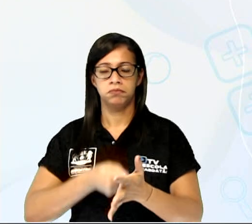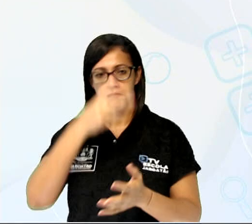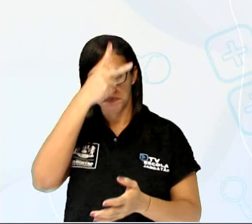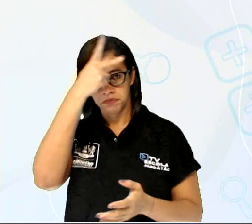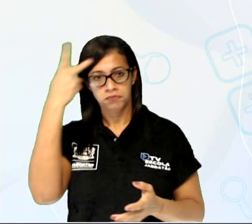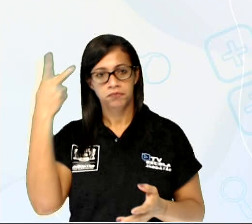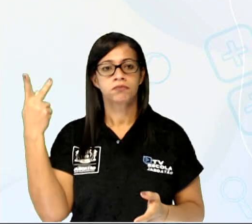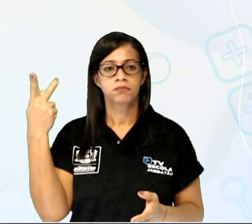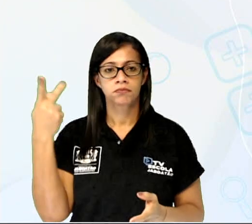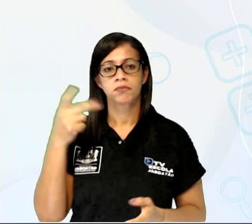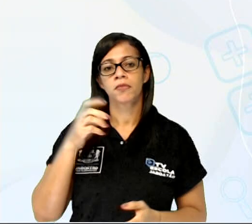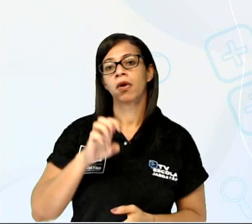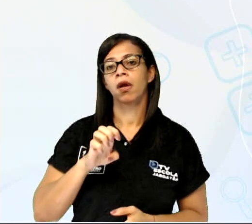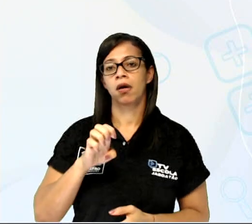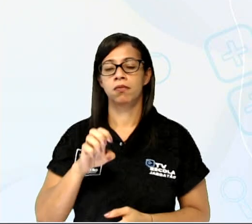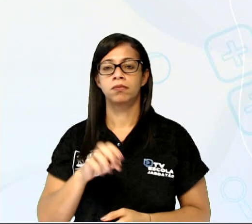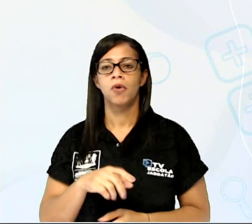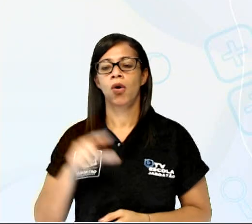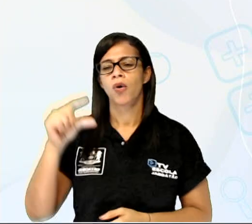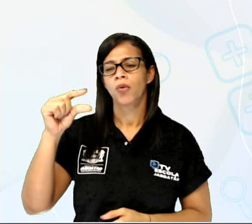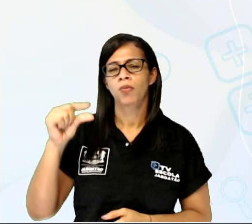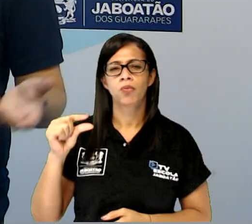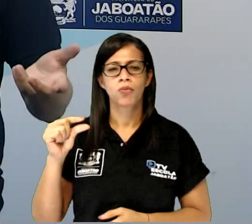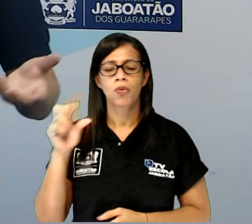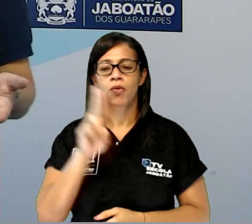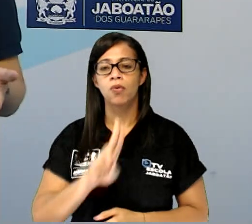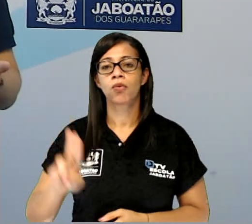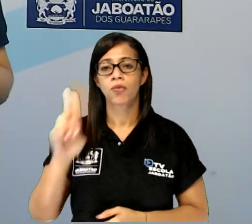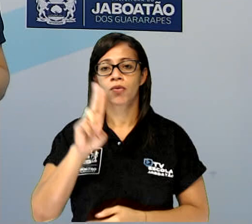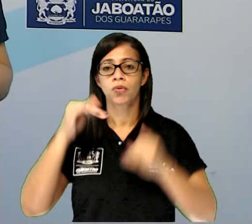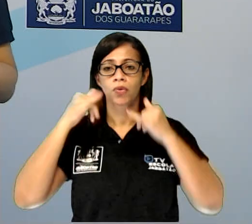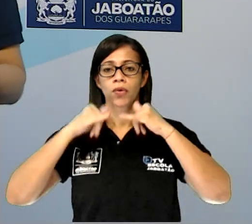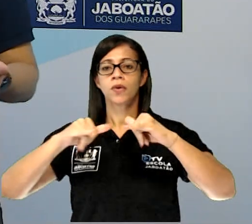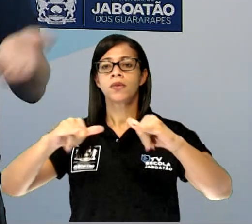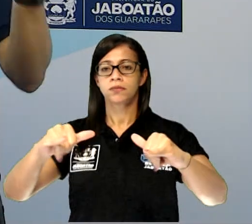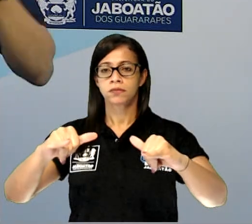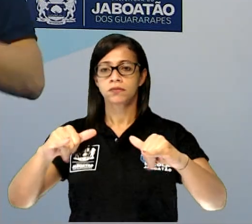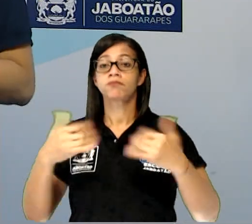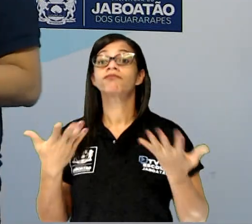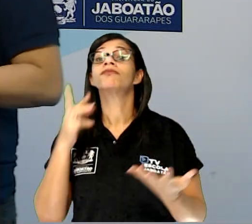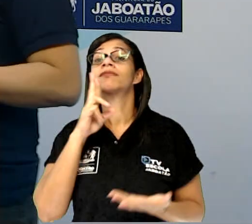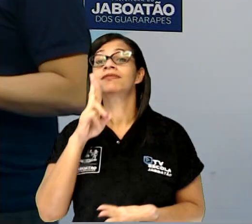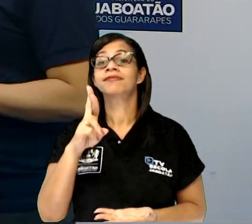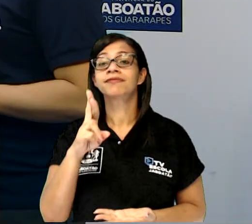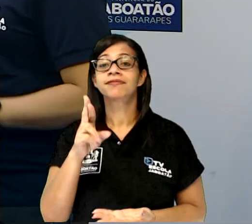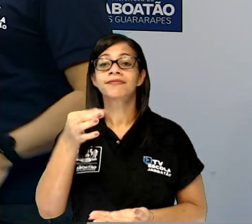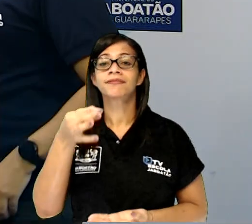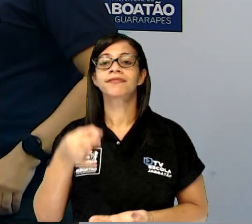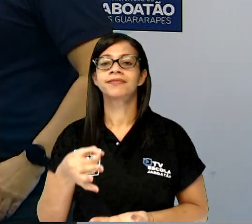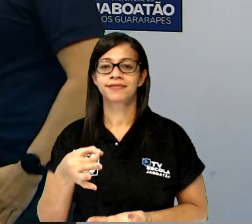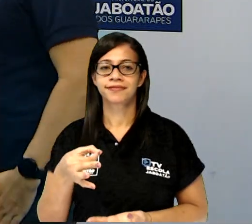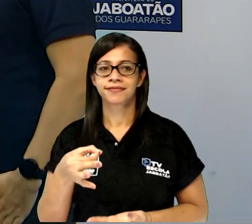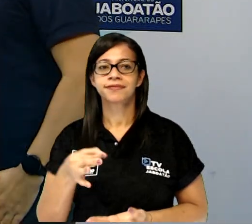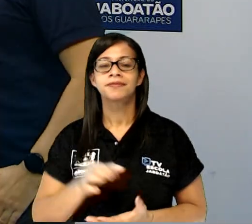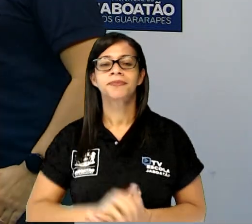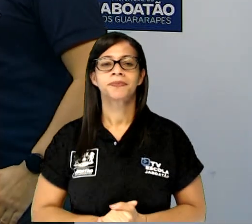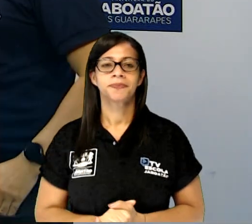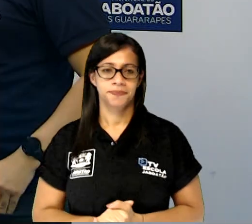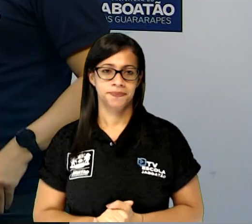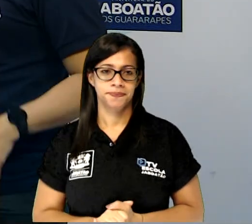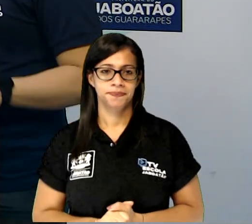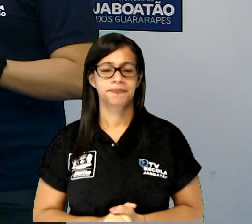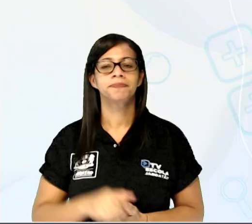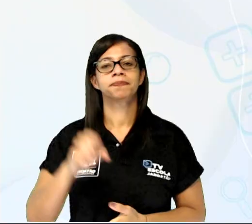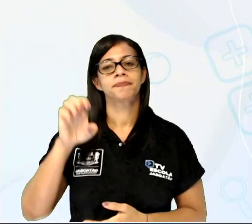E, o pouco uso de propaganda. E aí, vocês conseguiram responder? Vamos descobrir qual é a resposta agora. A